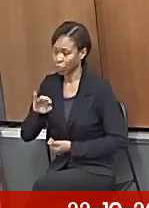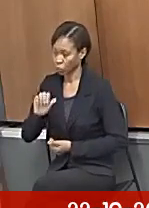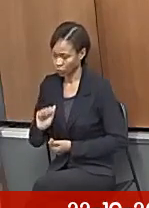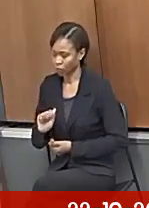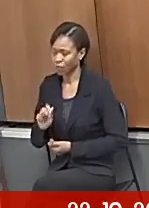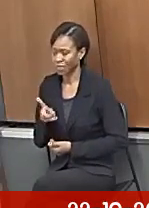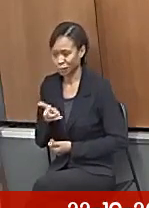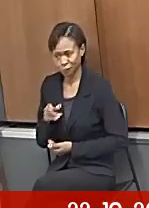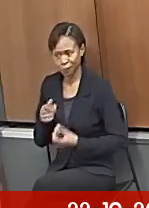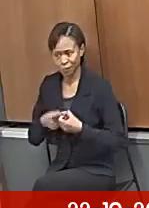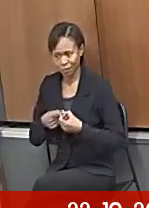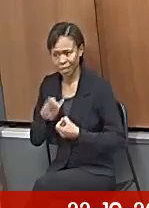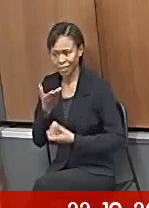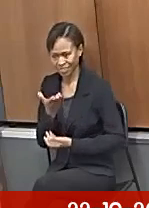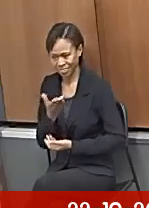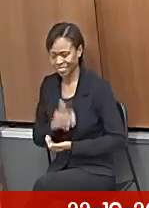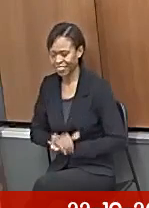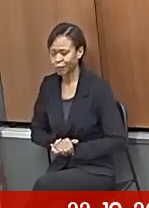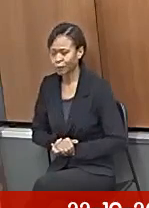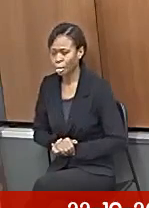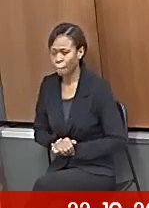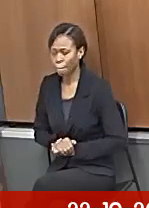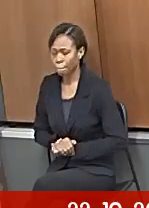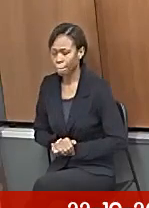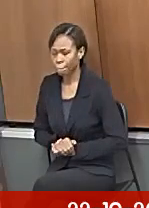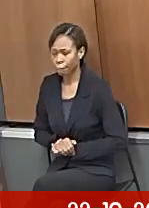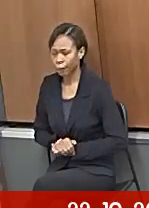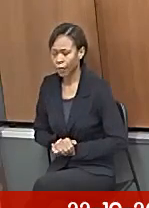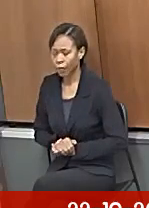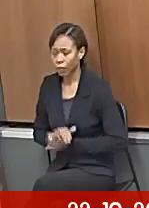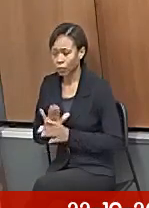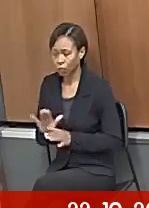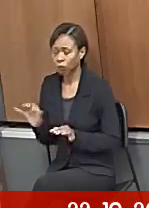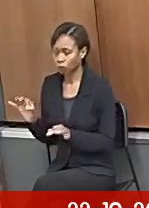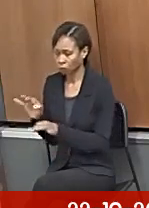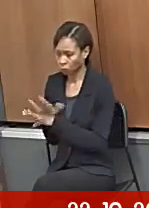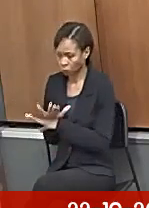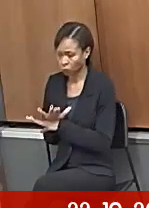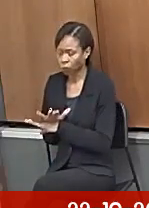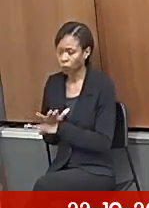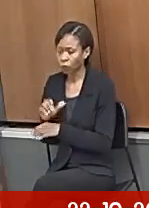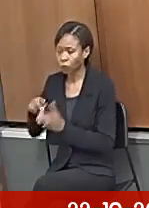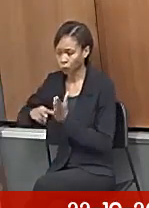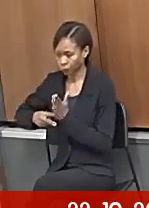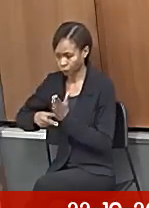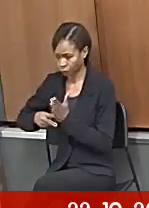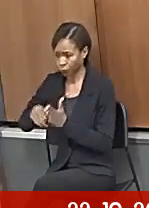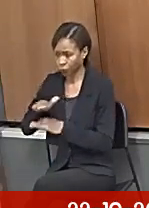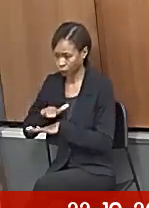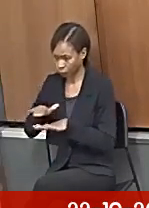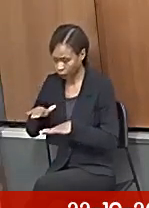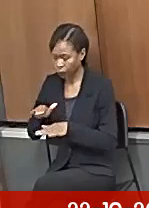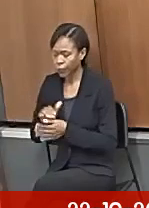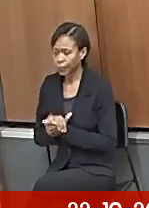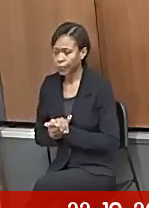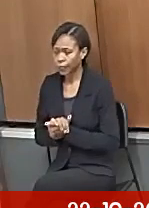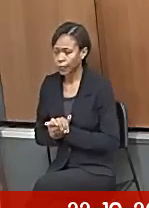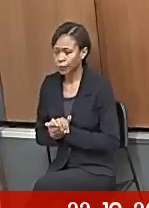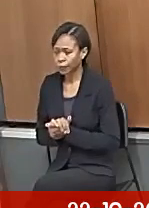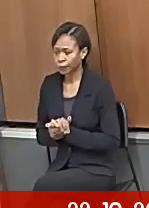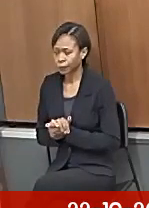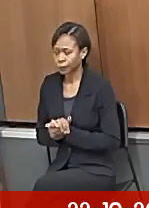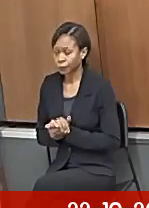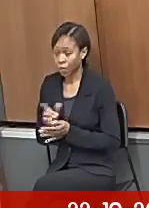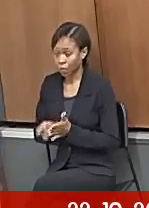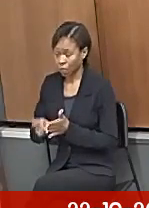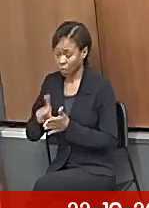é, Xará e conterrânea. Bem, gente, então, posterior à fala aqui do Cinep, tá? Quero que só também fazer,